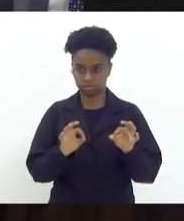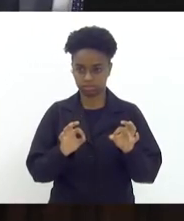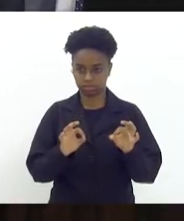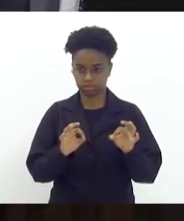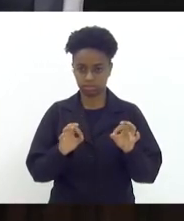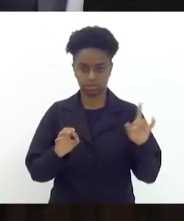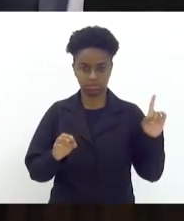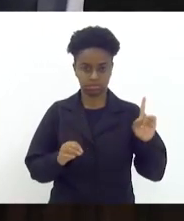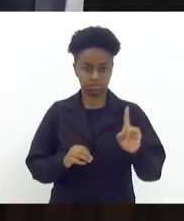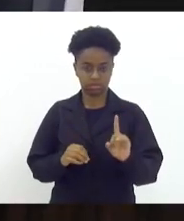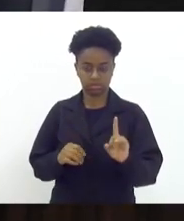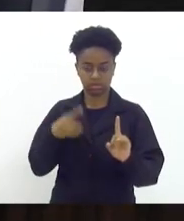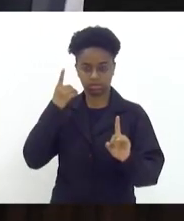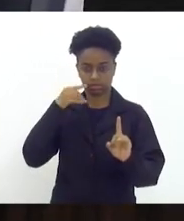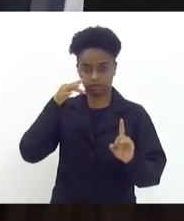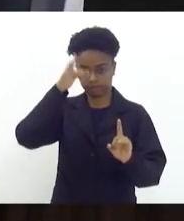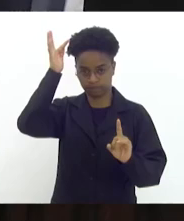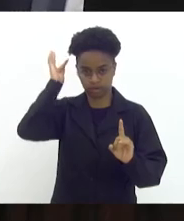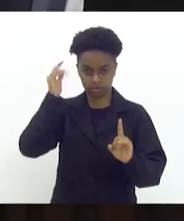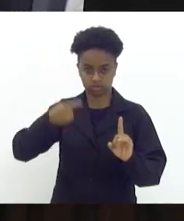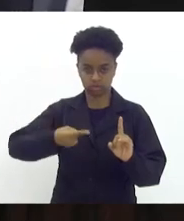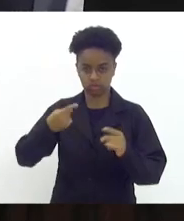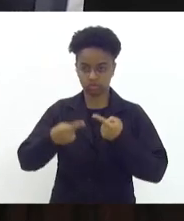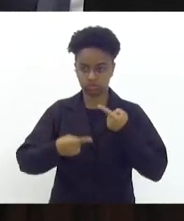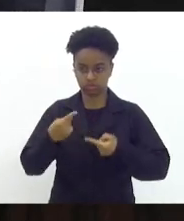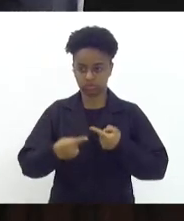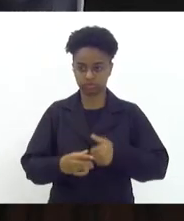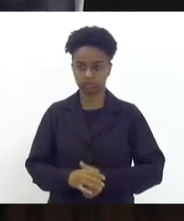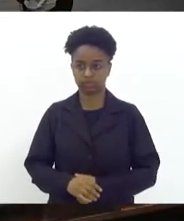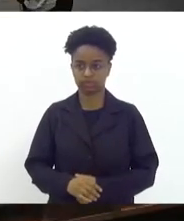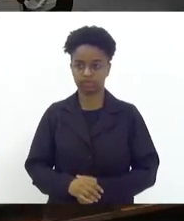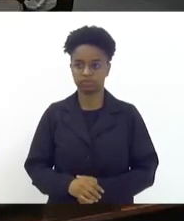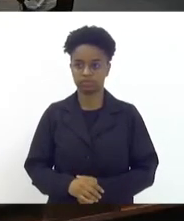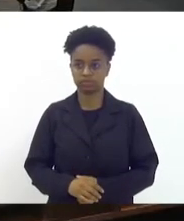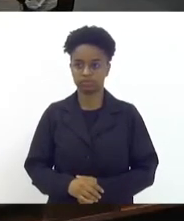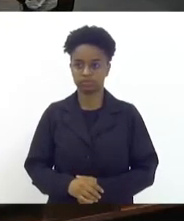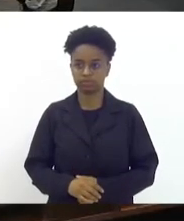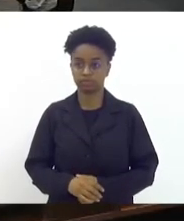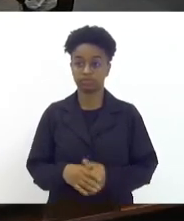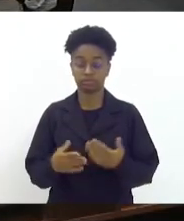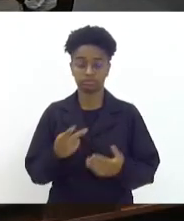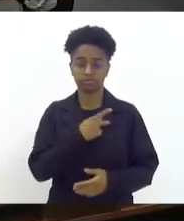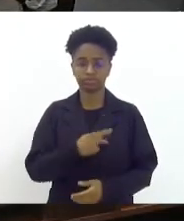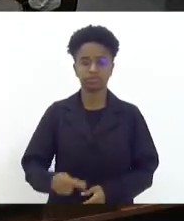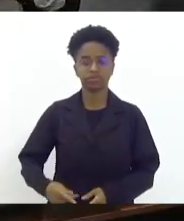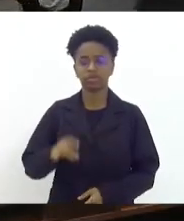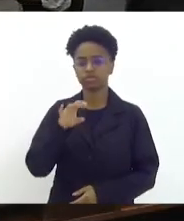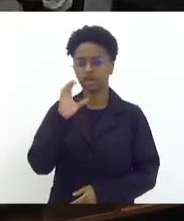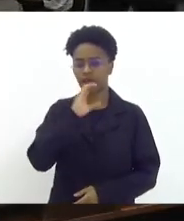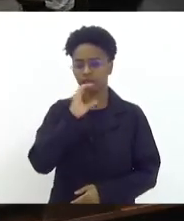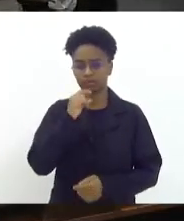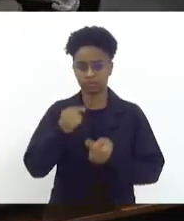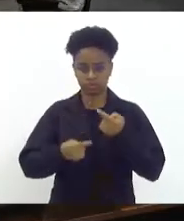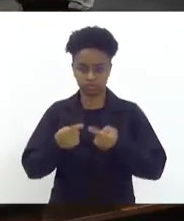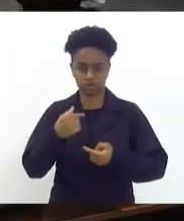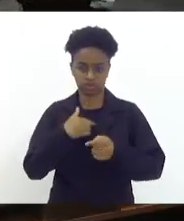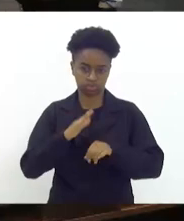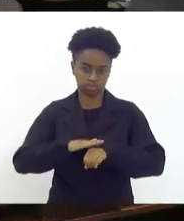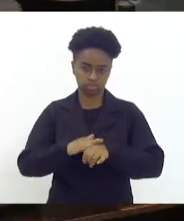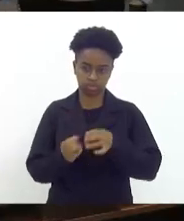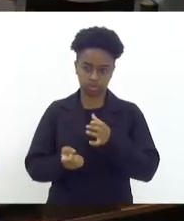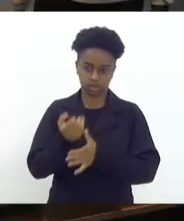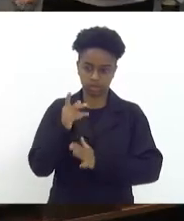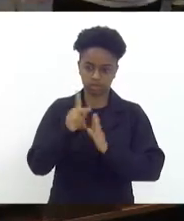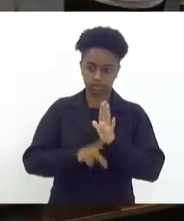nós Deputado Fred Pacheco pré discutir fica à vontade Presidente apenas rapidamente para discutir como autor do projeto